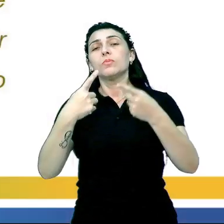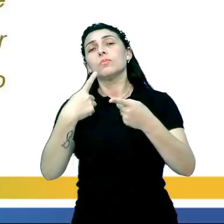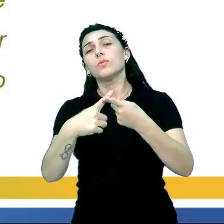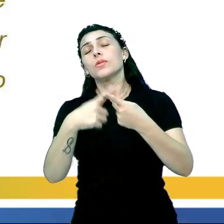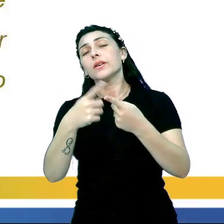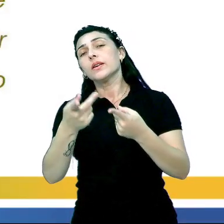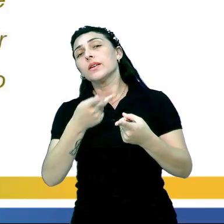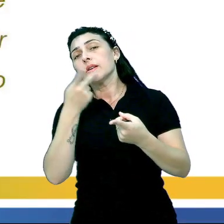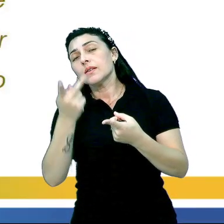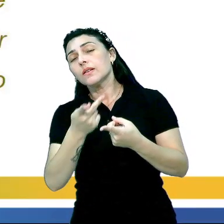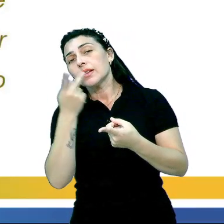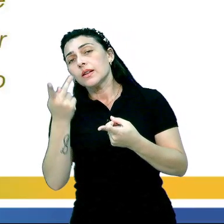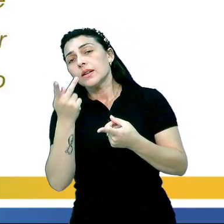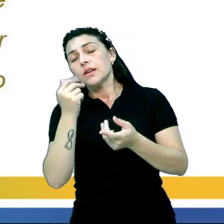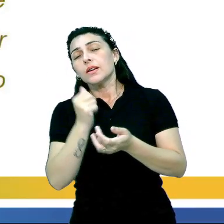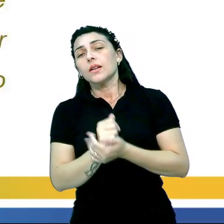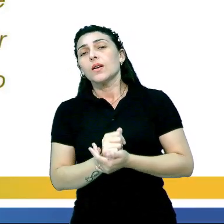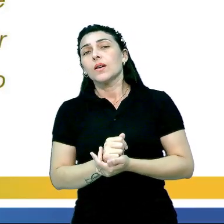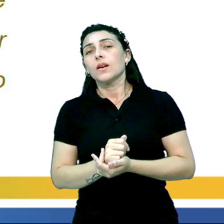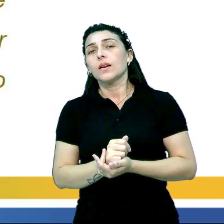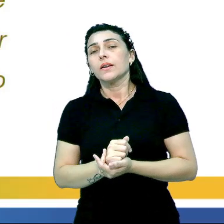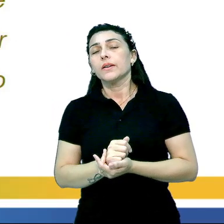ele disse que são